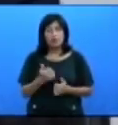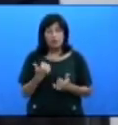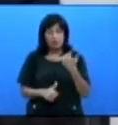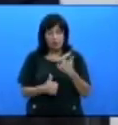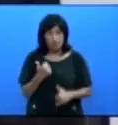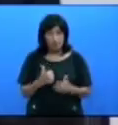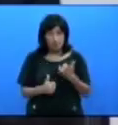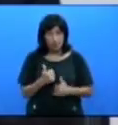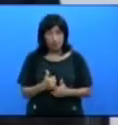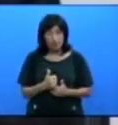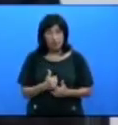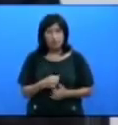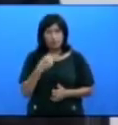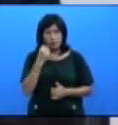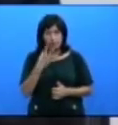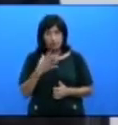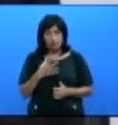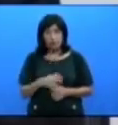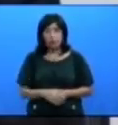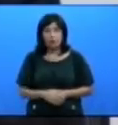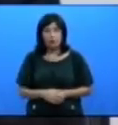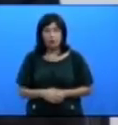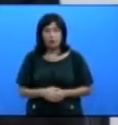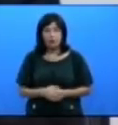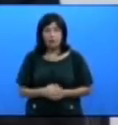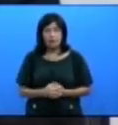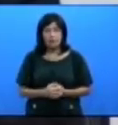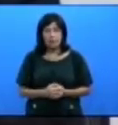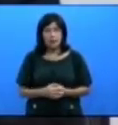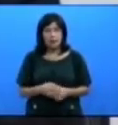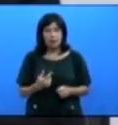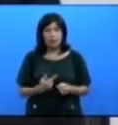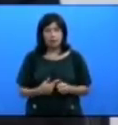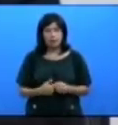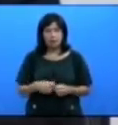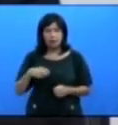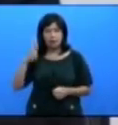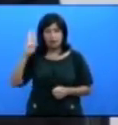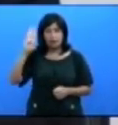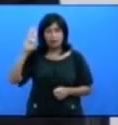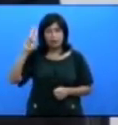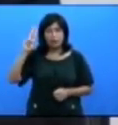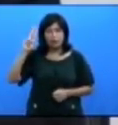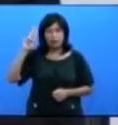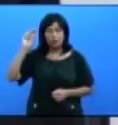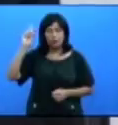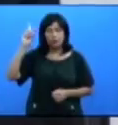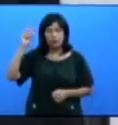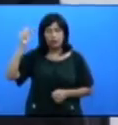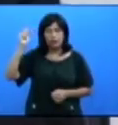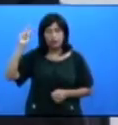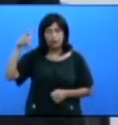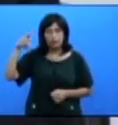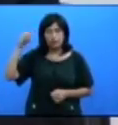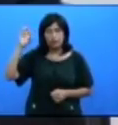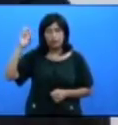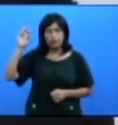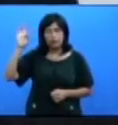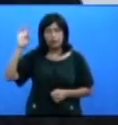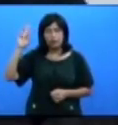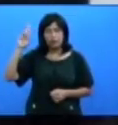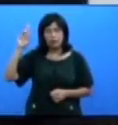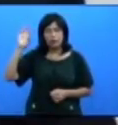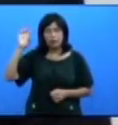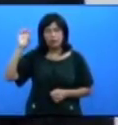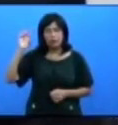nacional, realizado na cidade de Budapeste, Hungria, na qual obteve a quinta